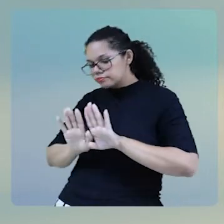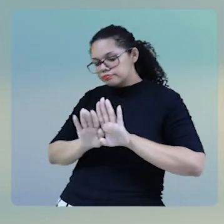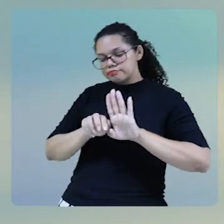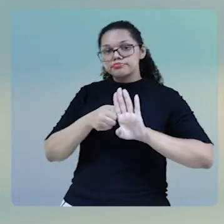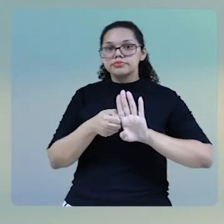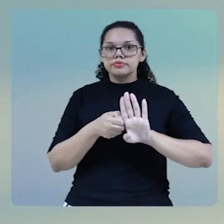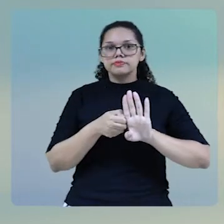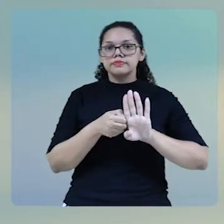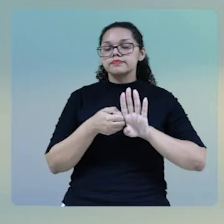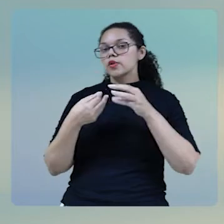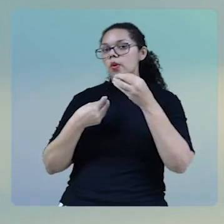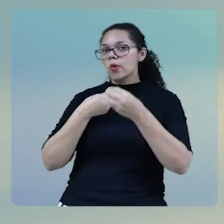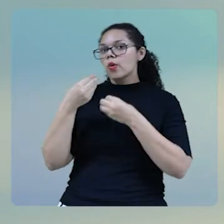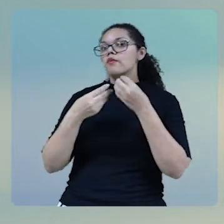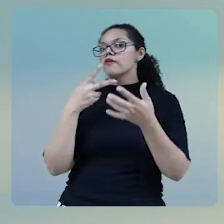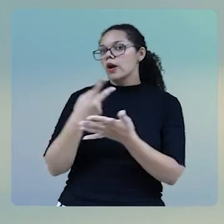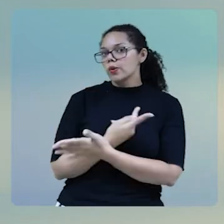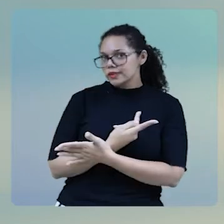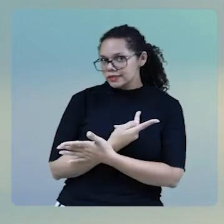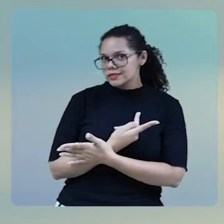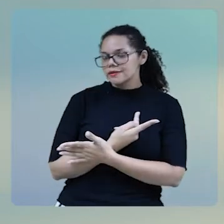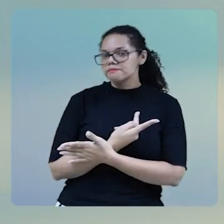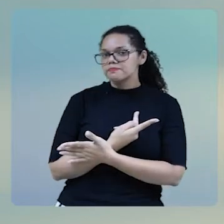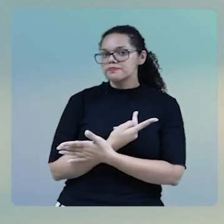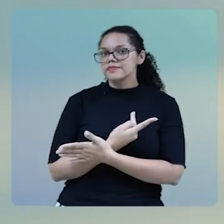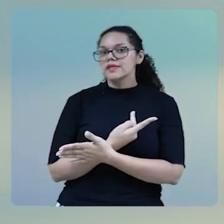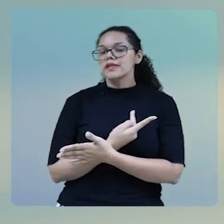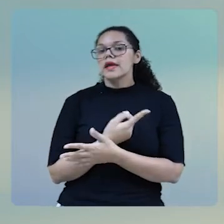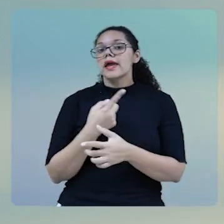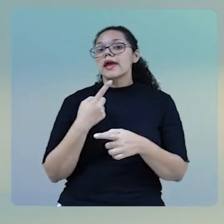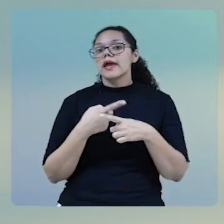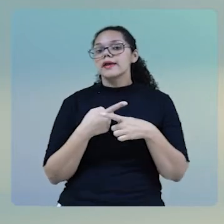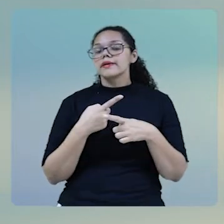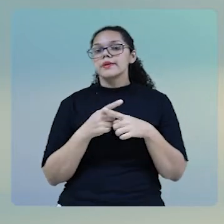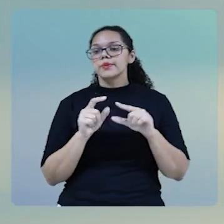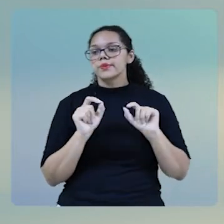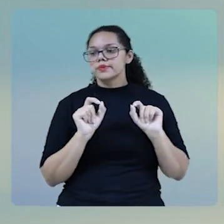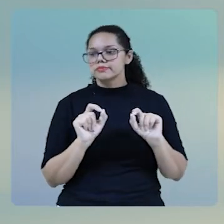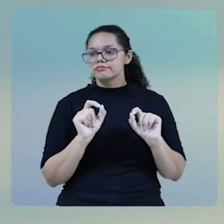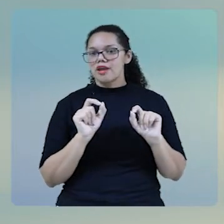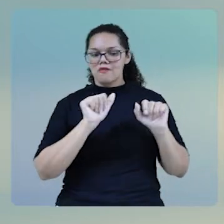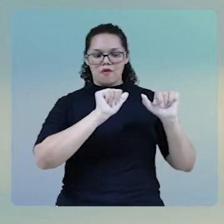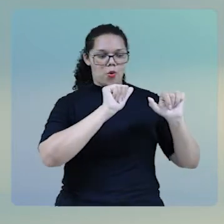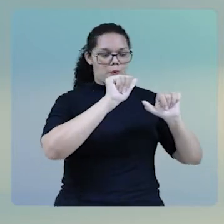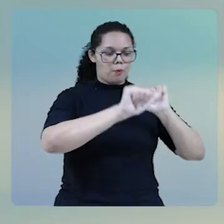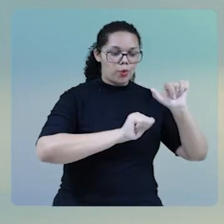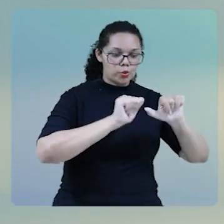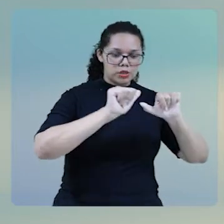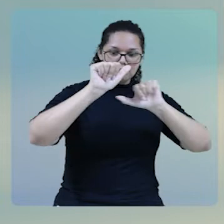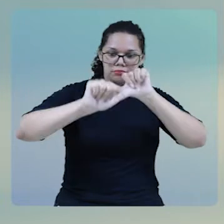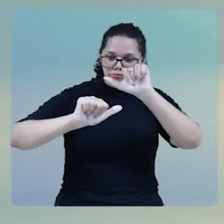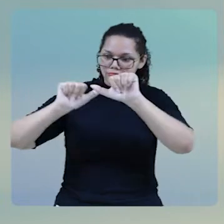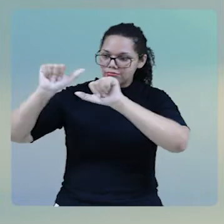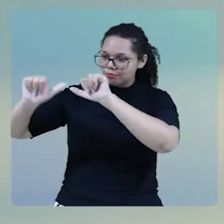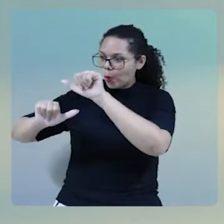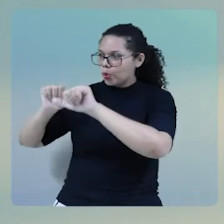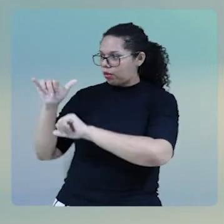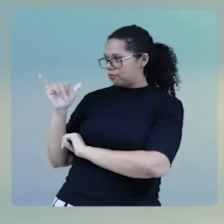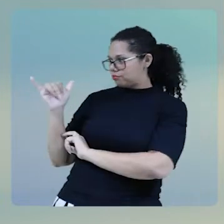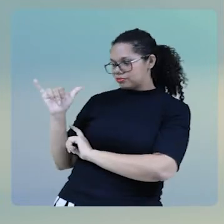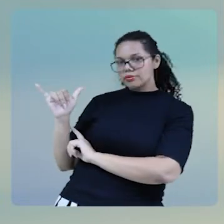vou fechando, o que vai acontecendo, pessoal, é que simplesmente eu vou mudando a corrente elétrica na